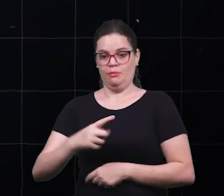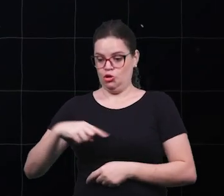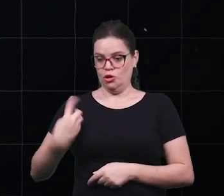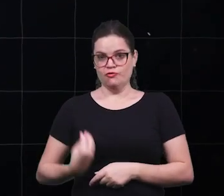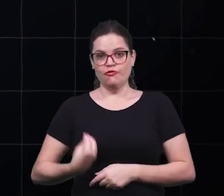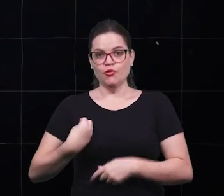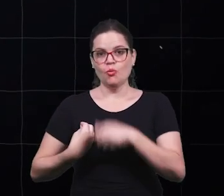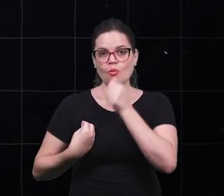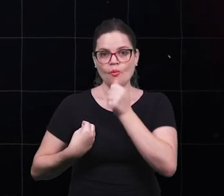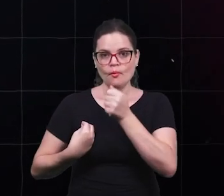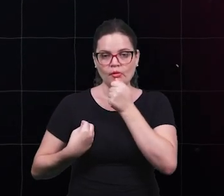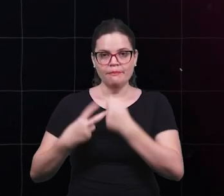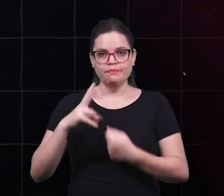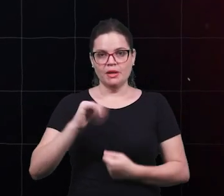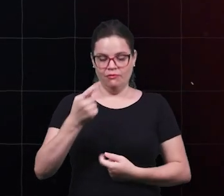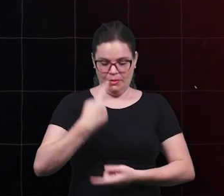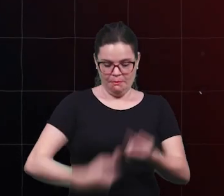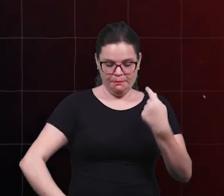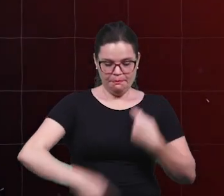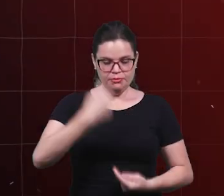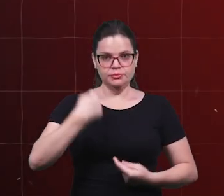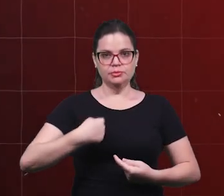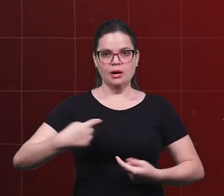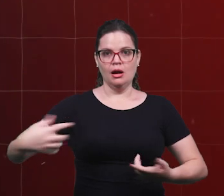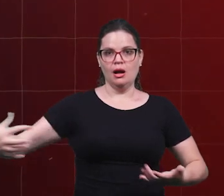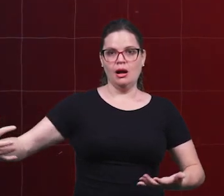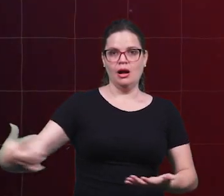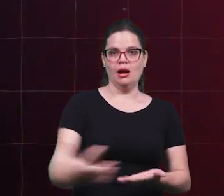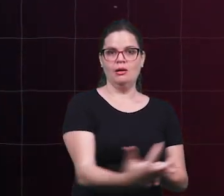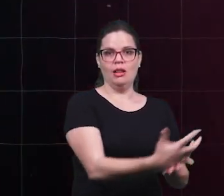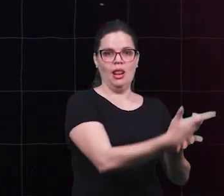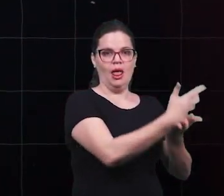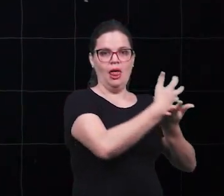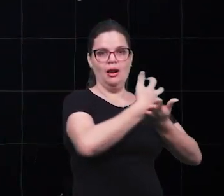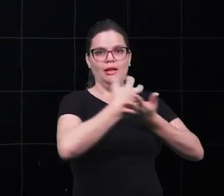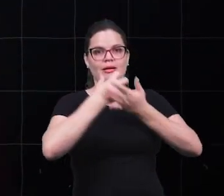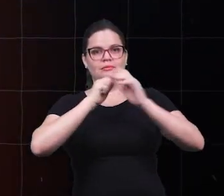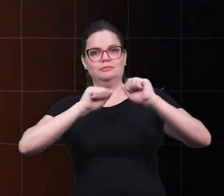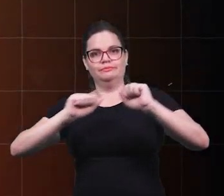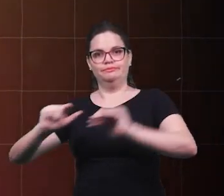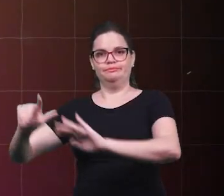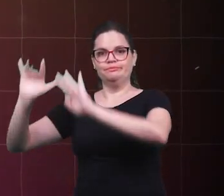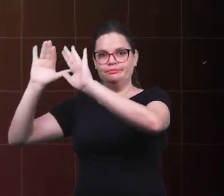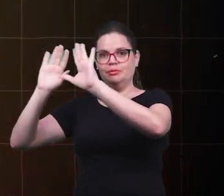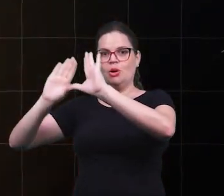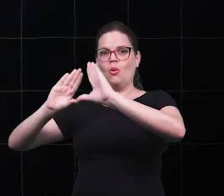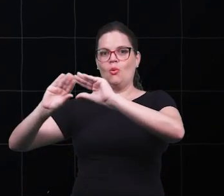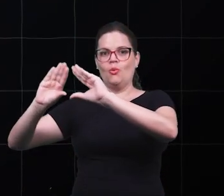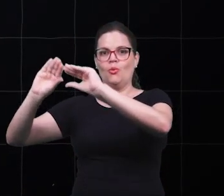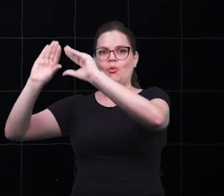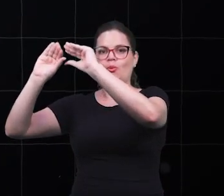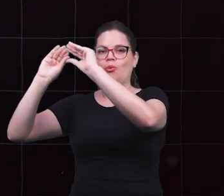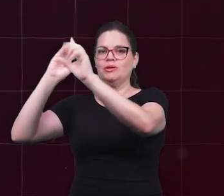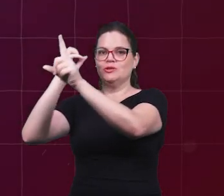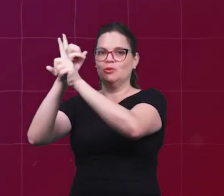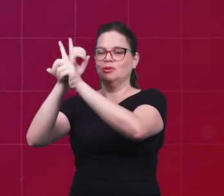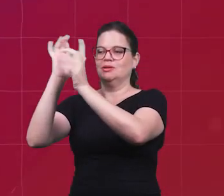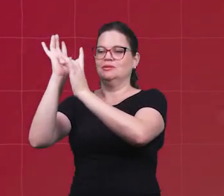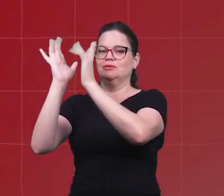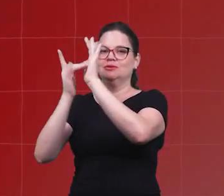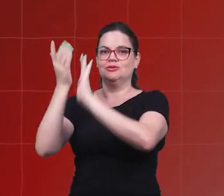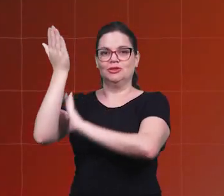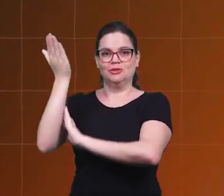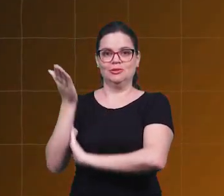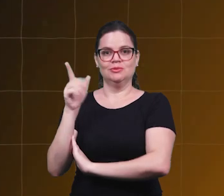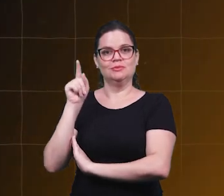vivos, seremos arrebatados juntamente com eles nas nuvens, a encontrar o Senhor